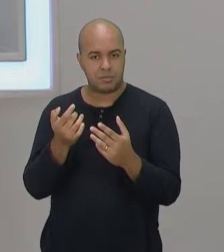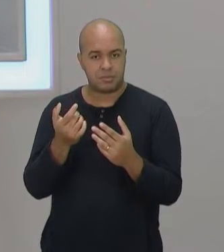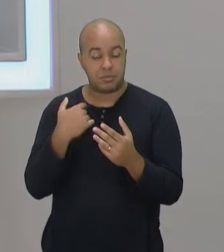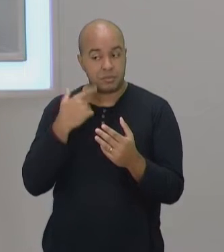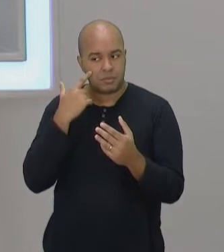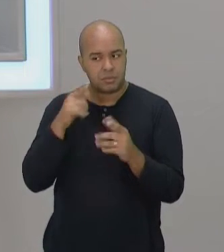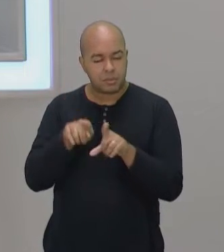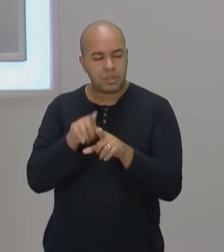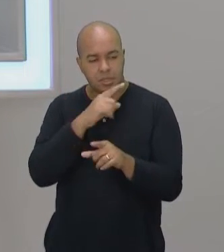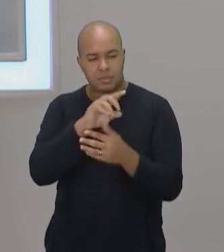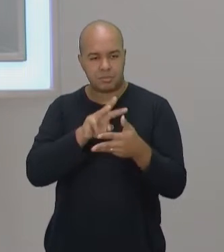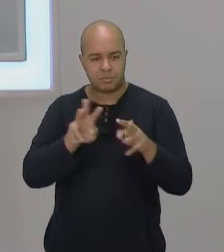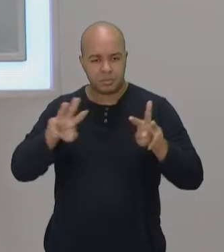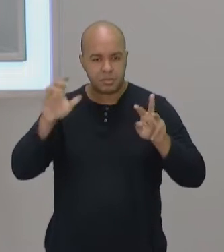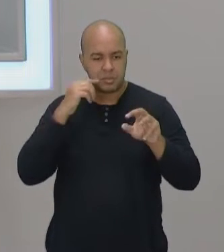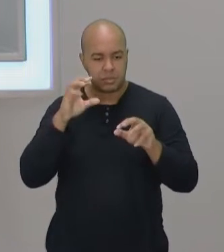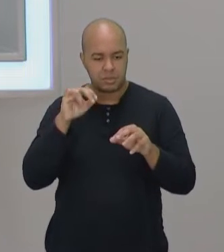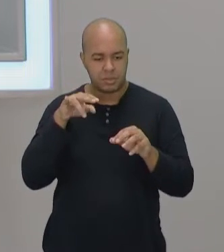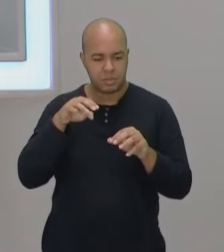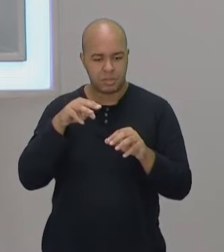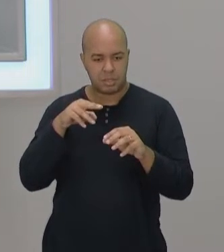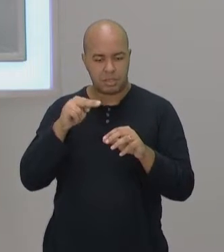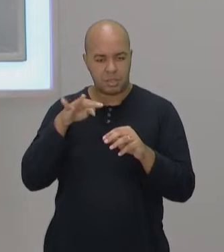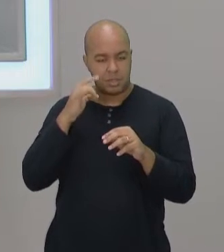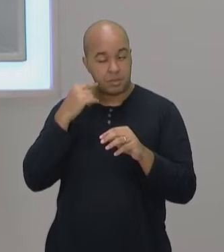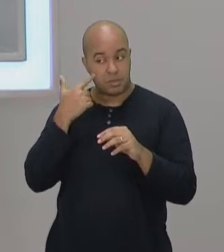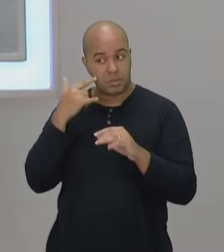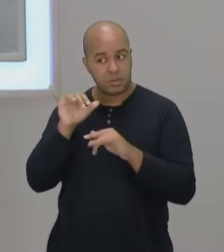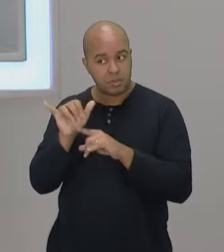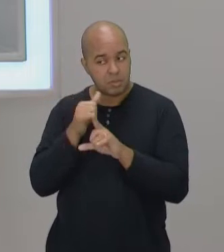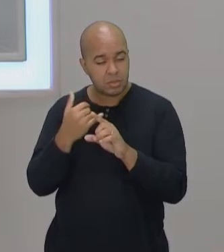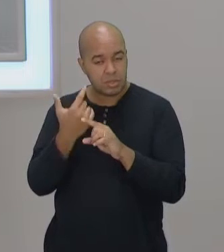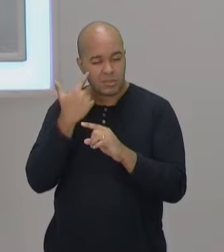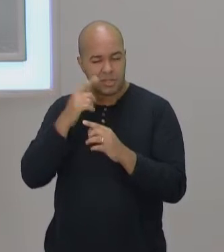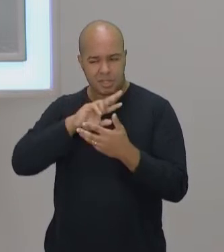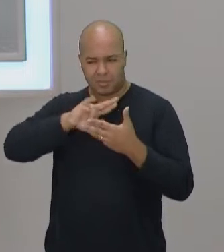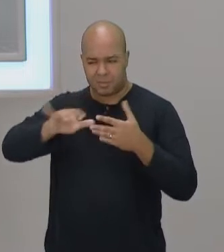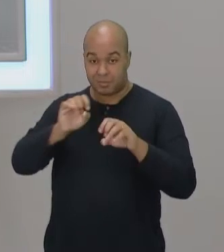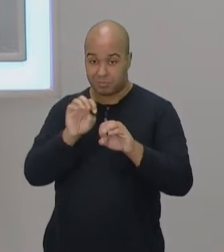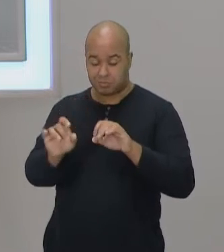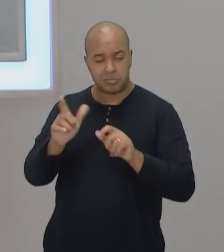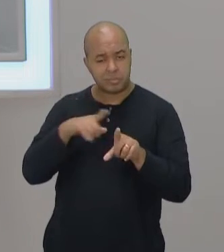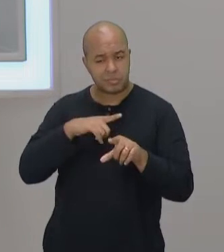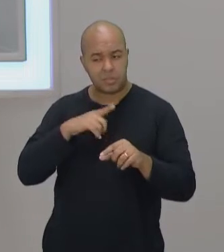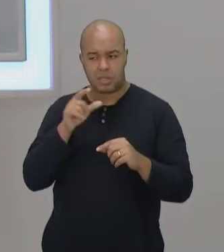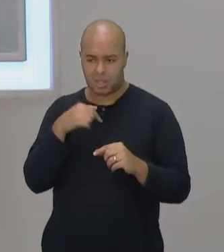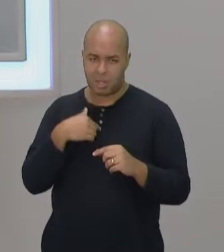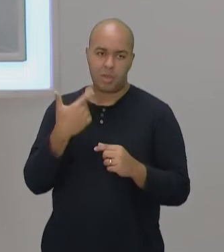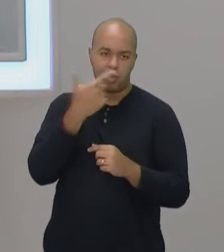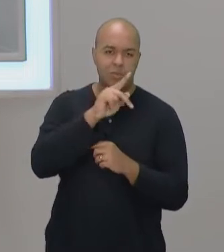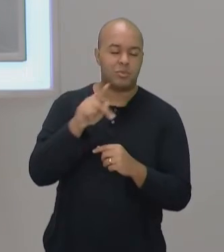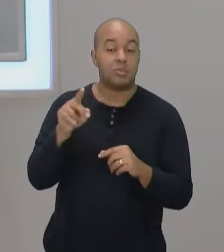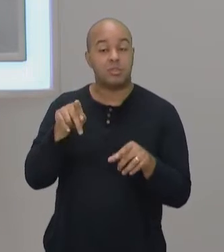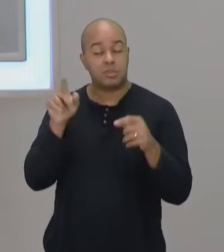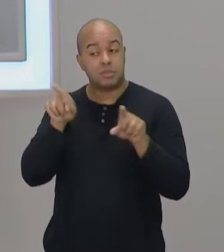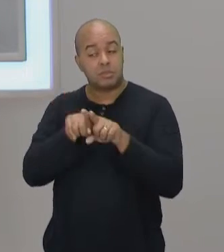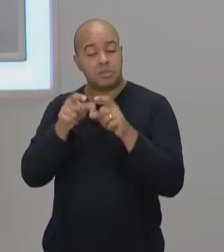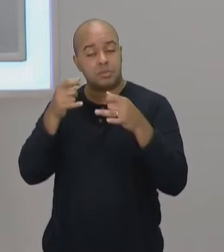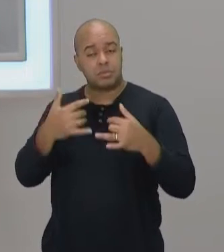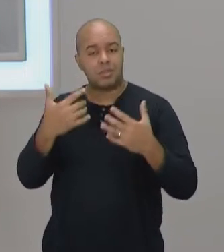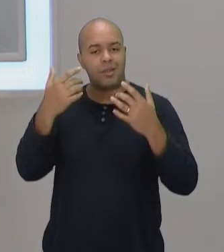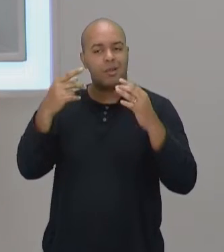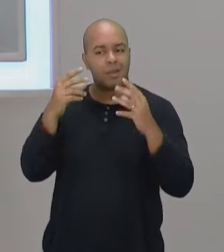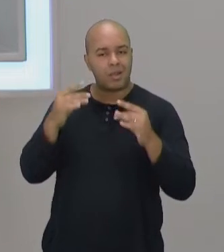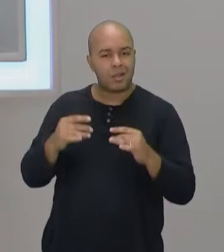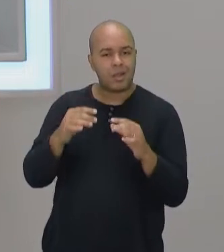no repositório do CMSP e no YouTube, nós temos várias aulas que tanto eu como outros professores falaram e